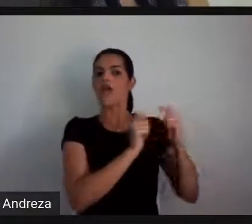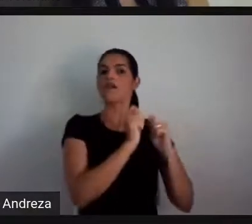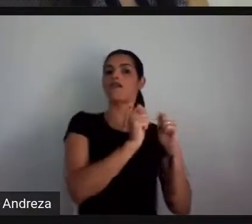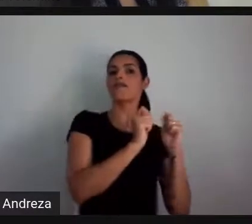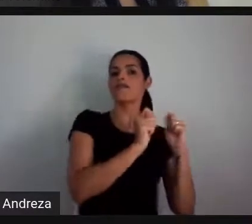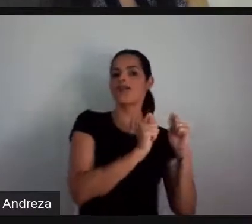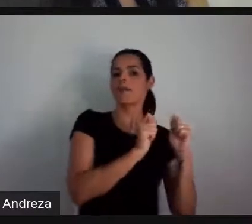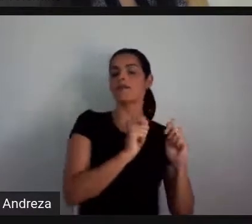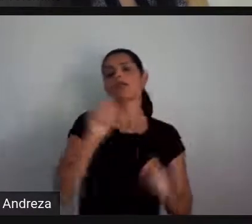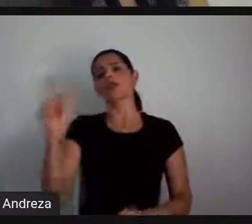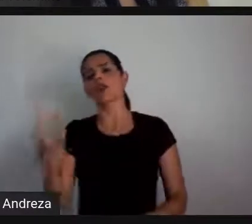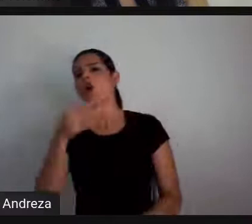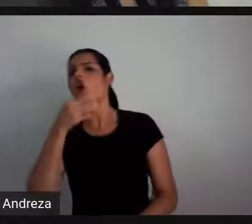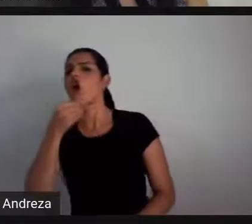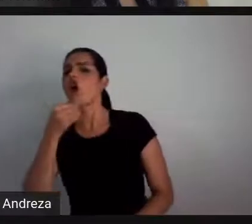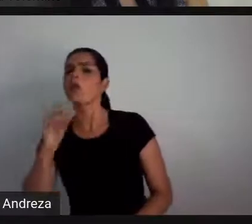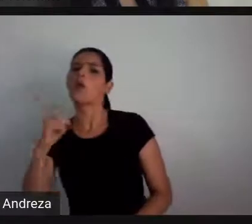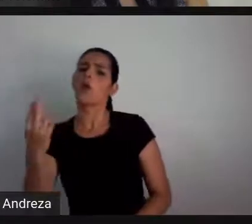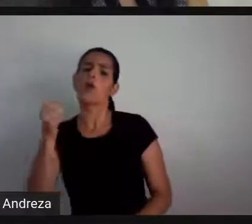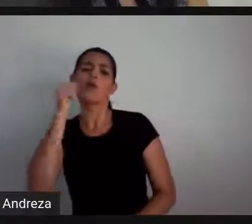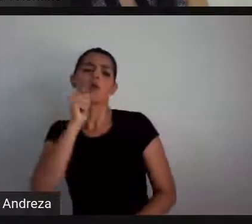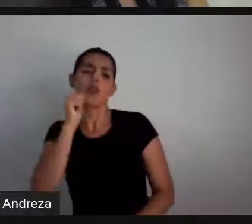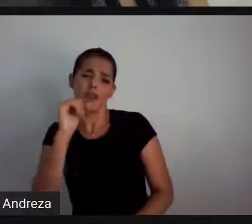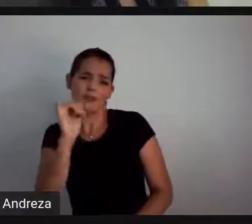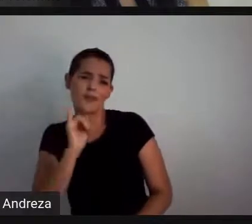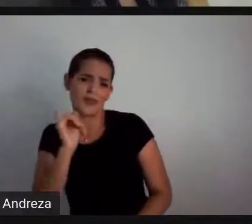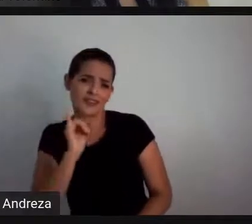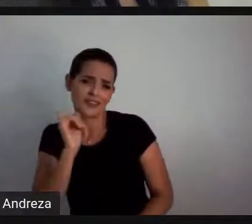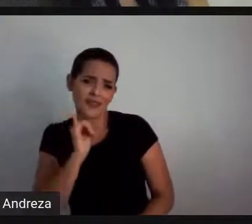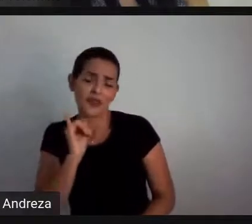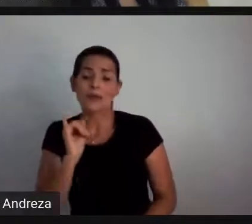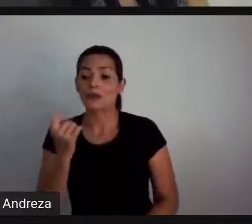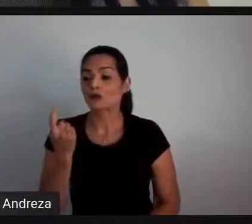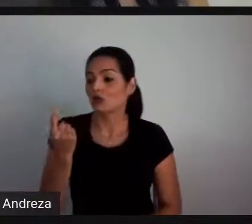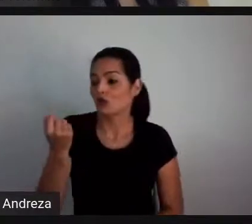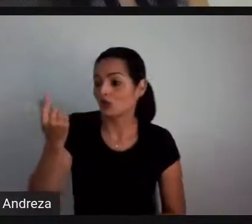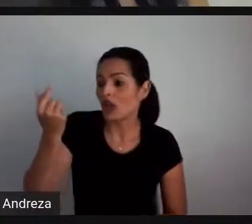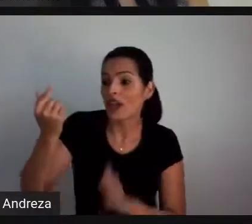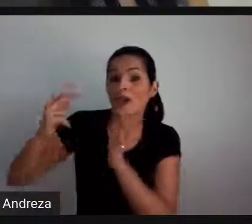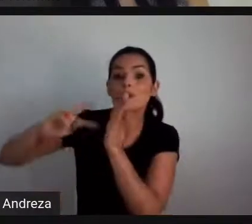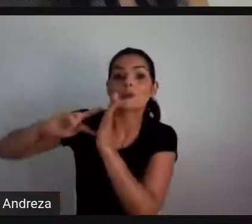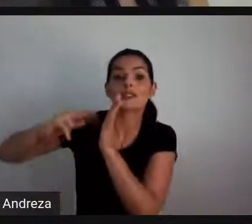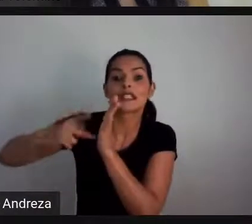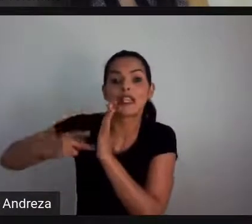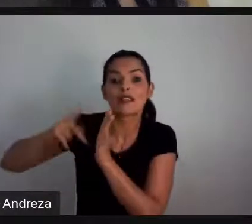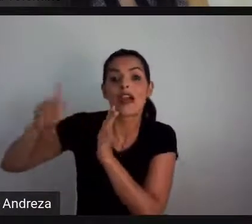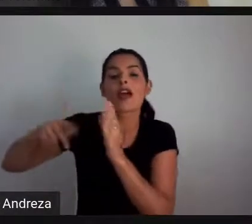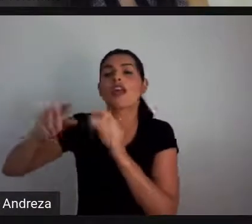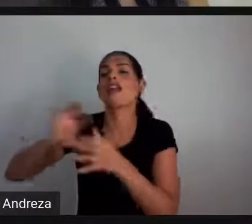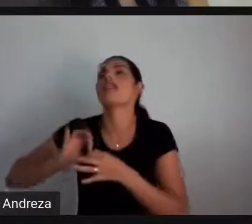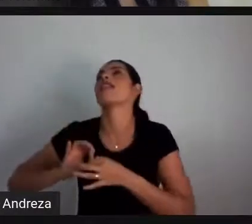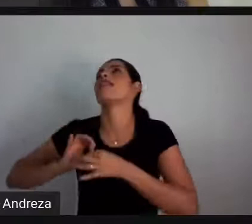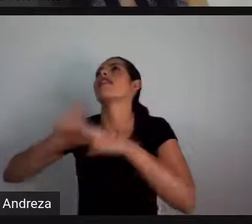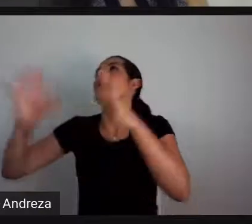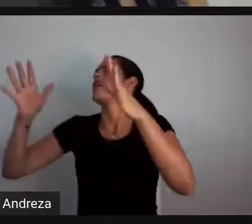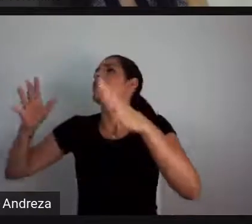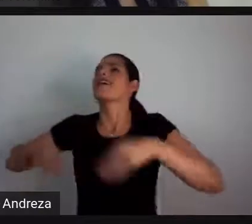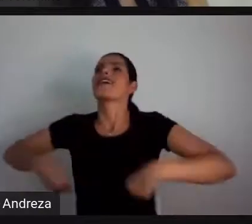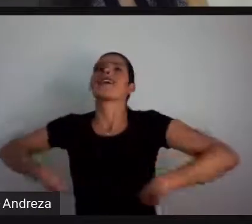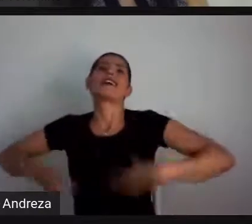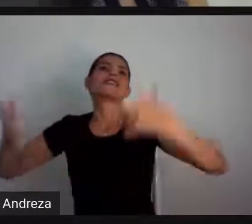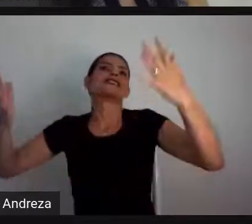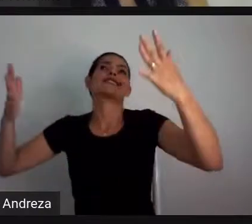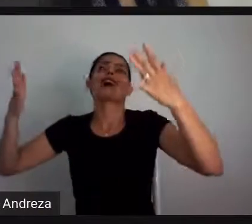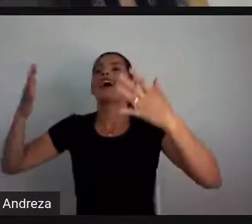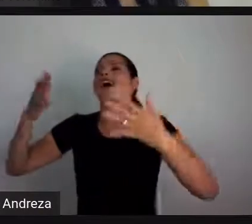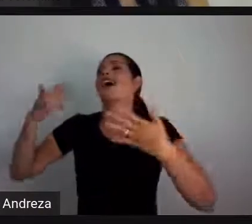Se para o homem ou para outra mulher é, é, dinheiro é liberdade, de repente eu vou